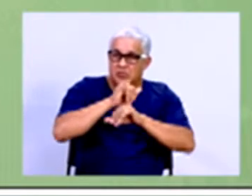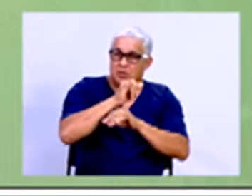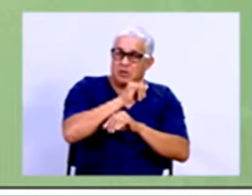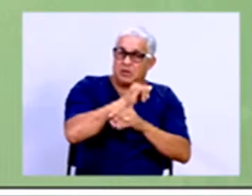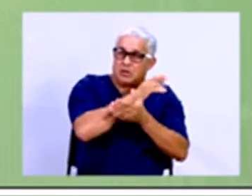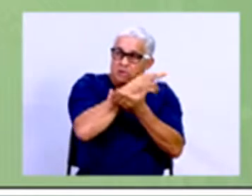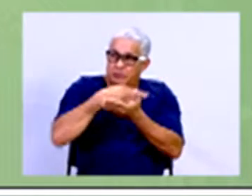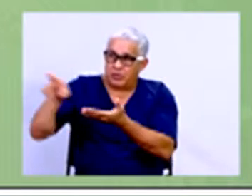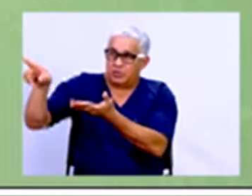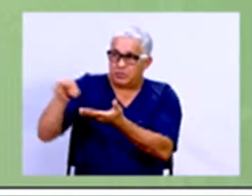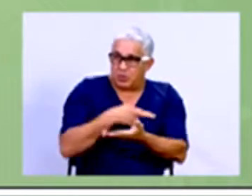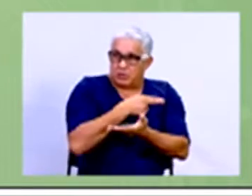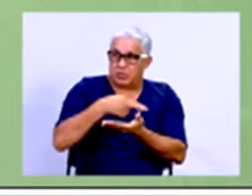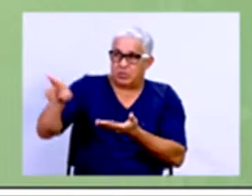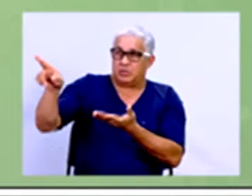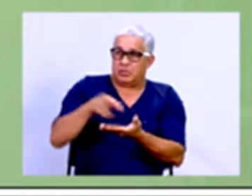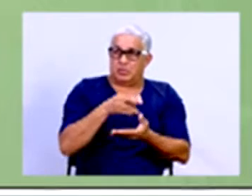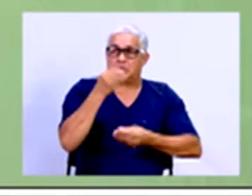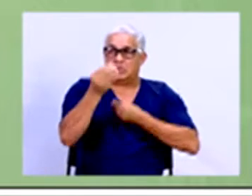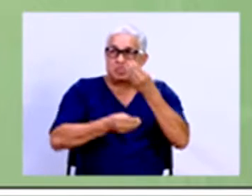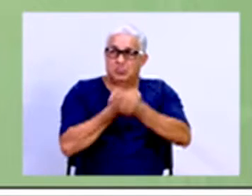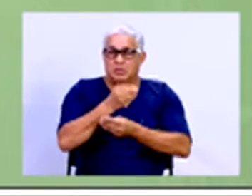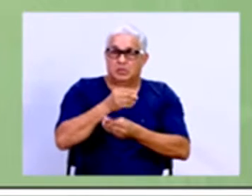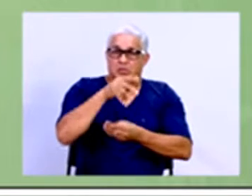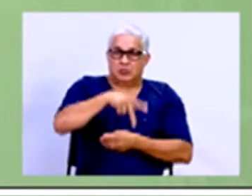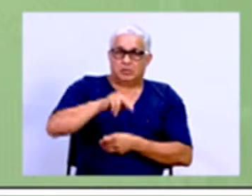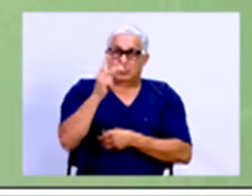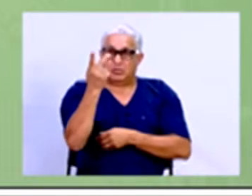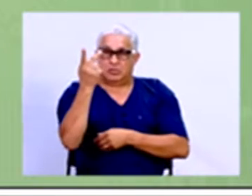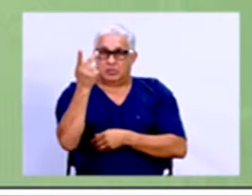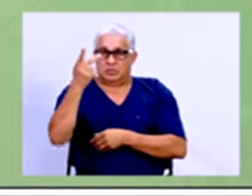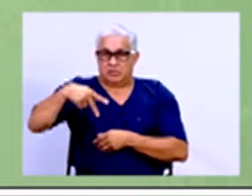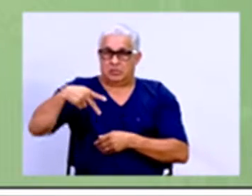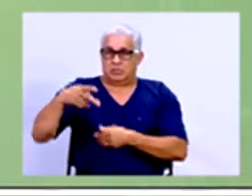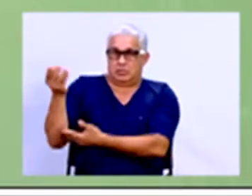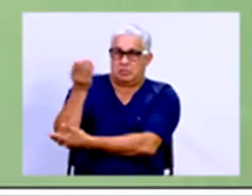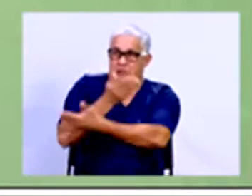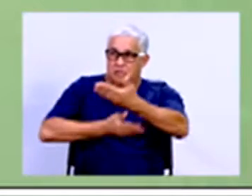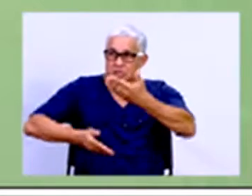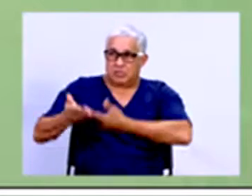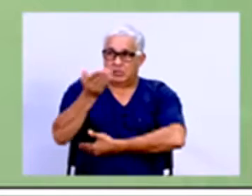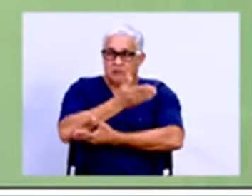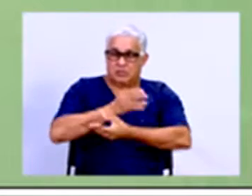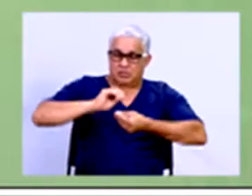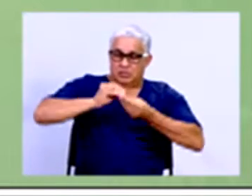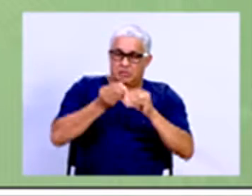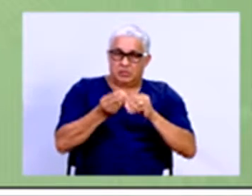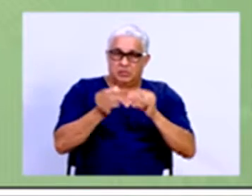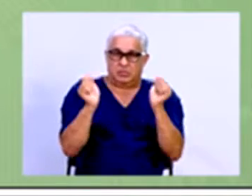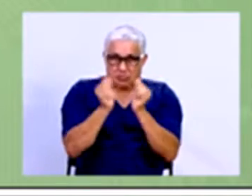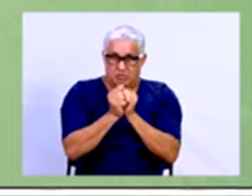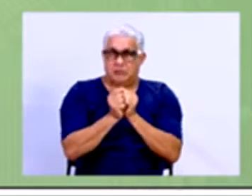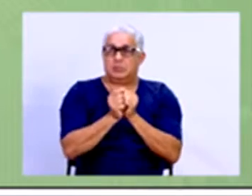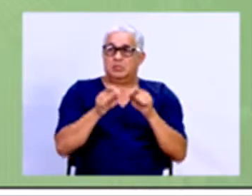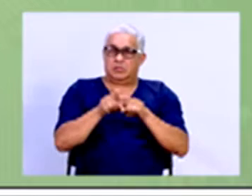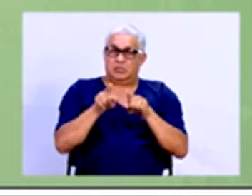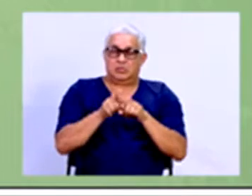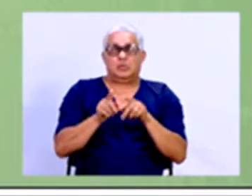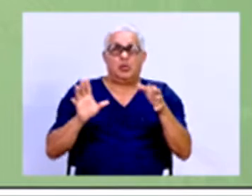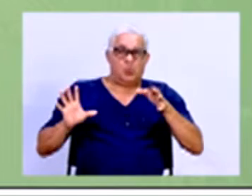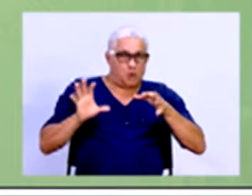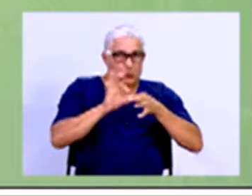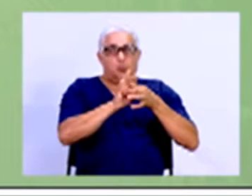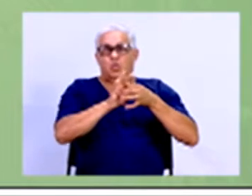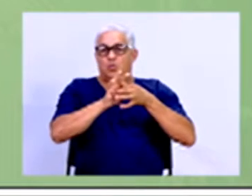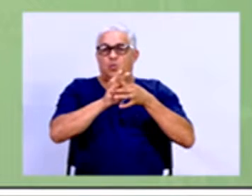né? Vamos aplicar a interação do PHP com o banco de dados, certo? Vamos integrar, conectar,